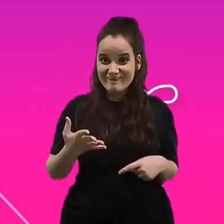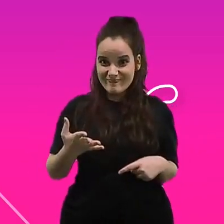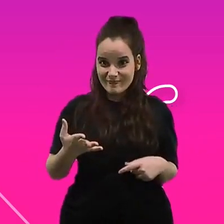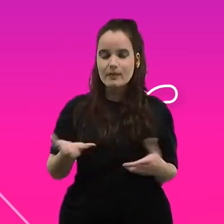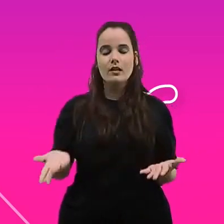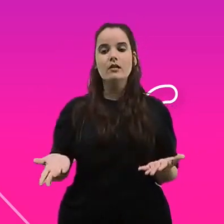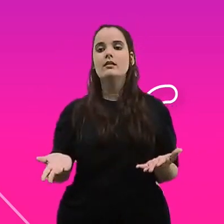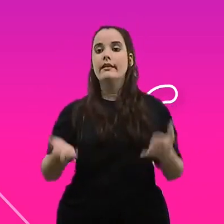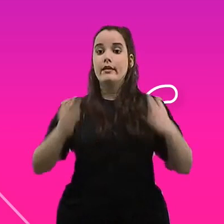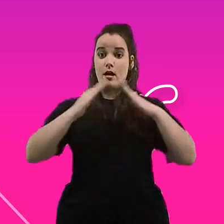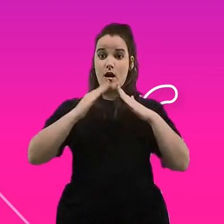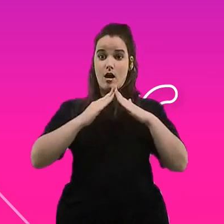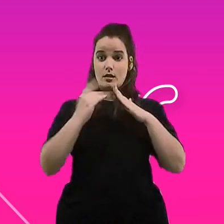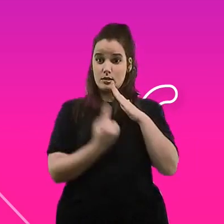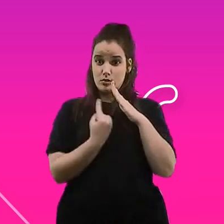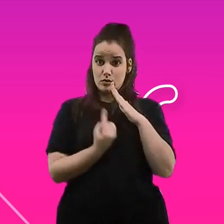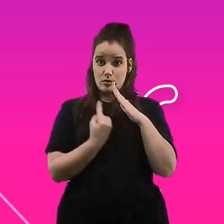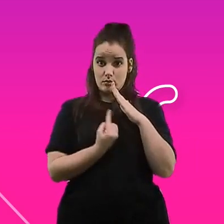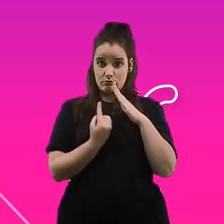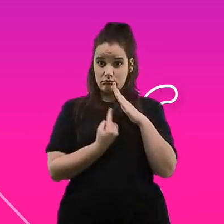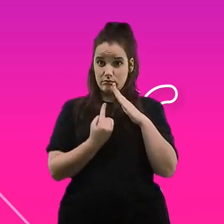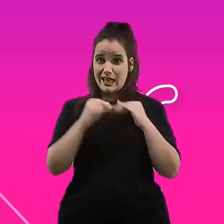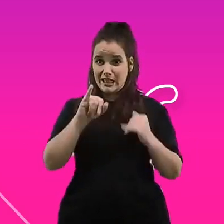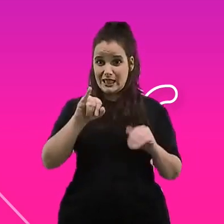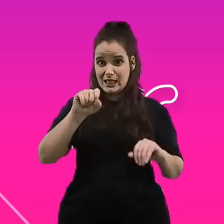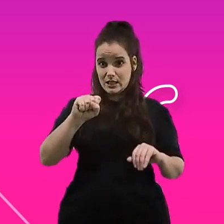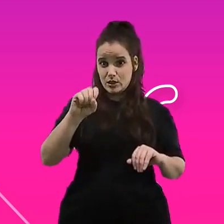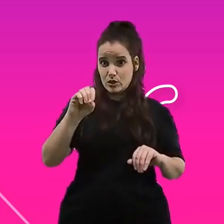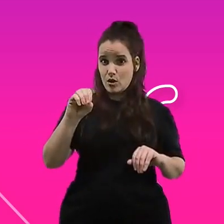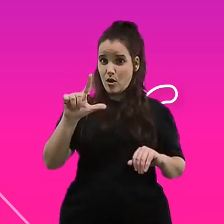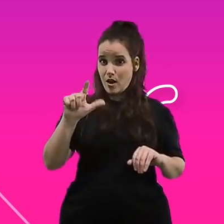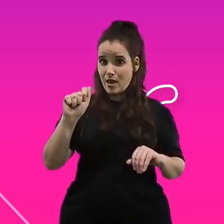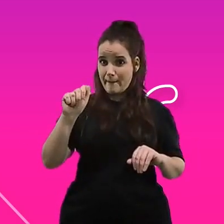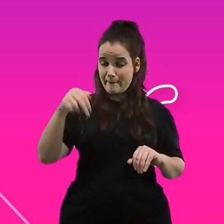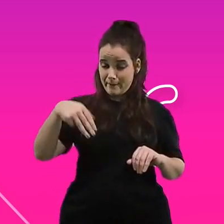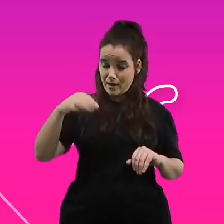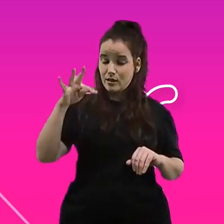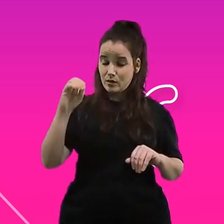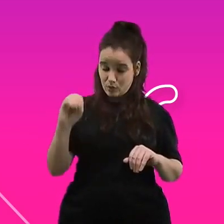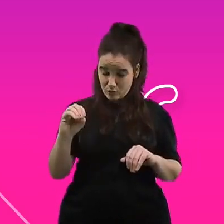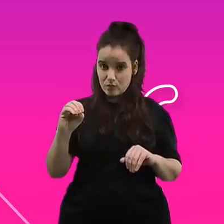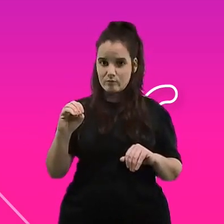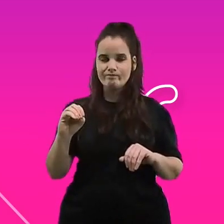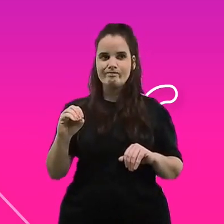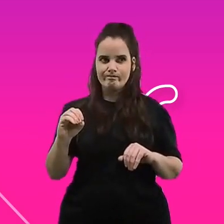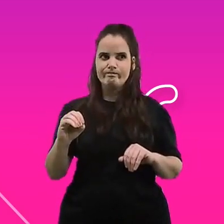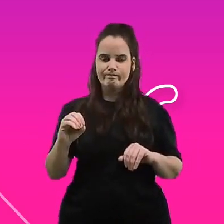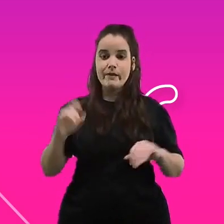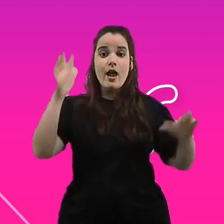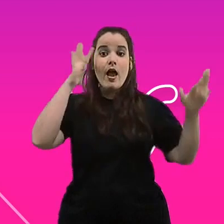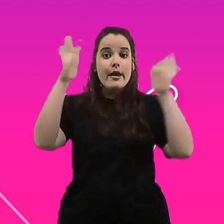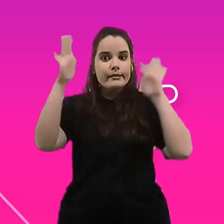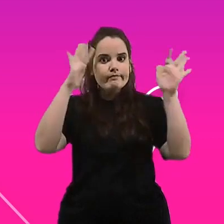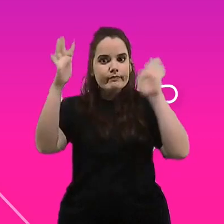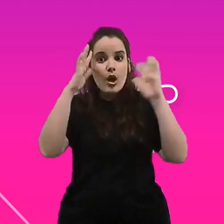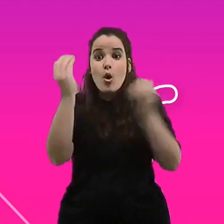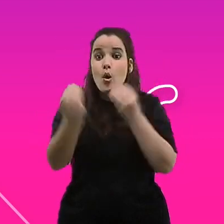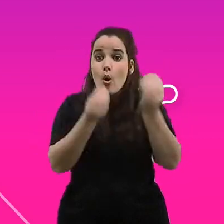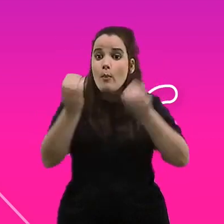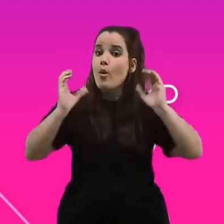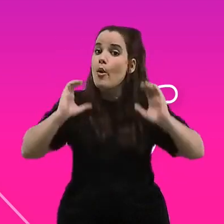isolamento, e a gente começou a refletir e acompanhar como que seria o comportamento dos brasileiros, né, e, na verdade,